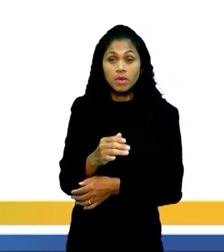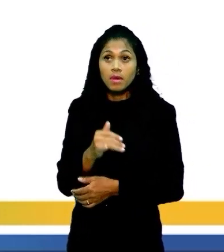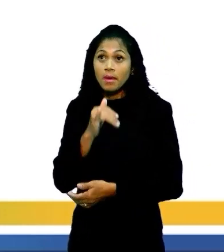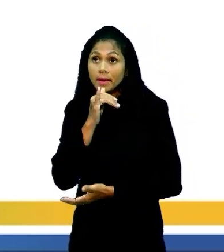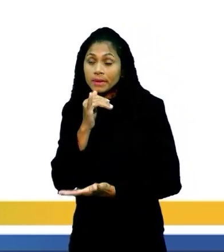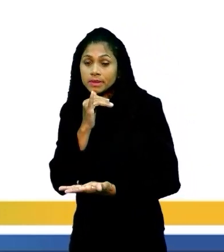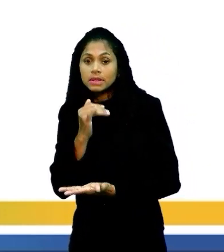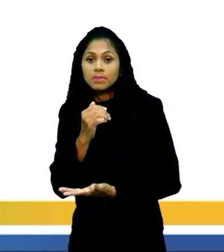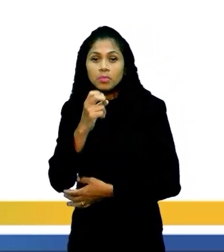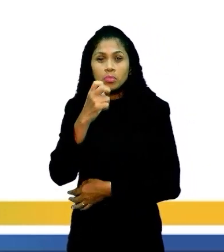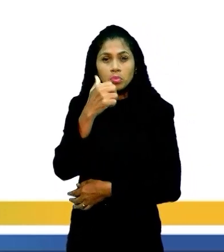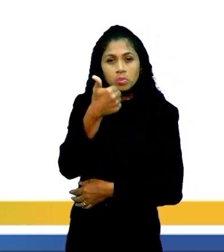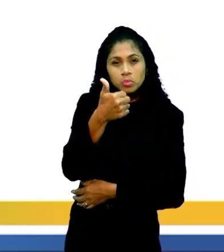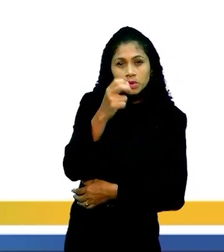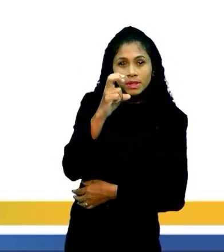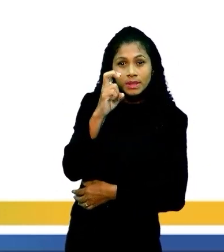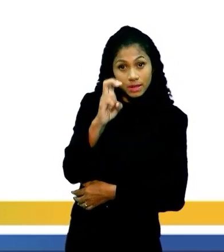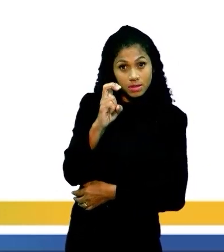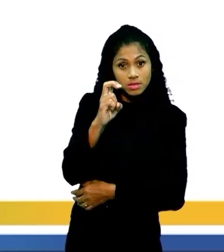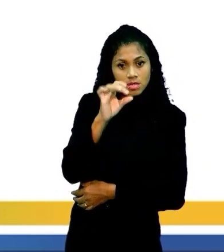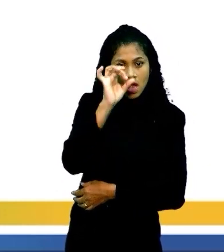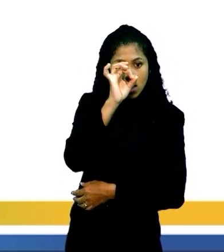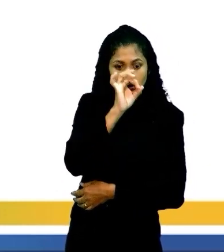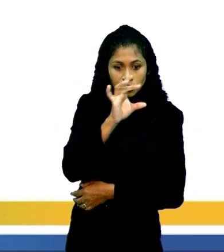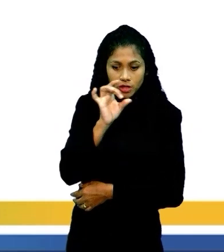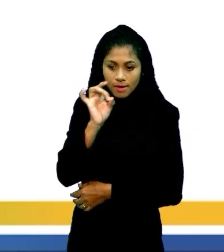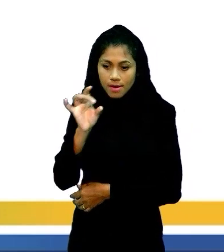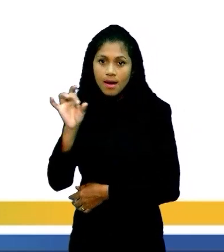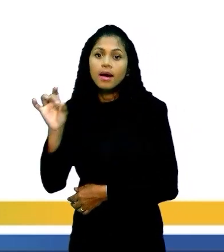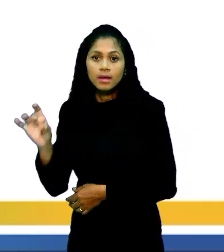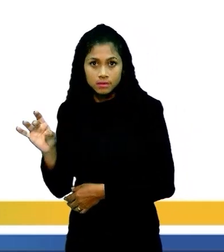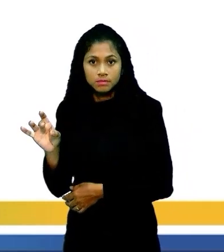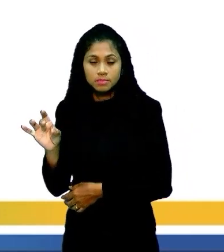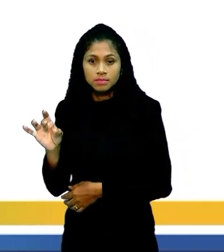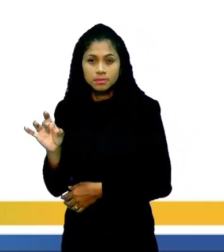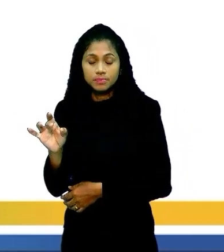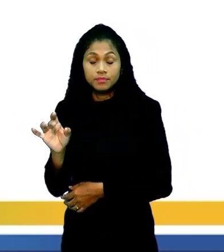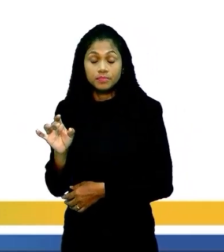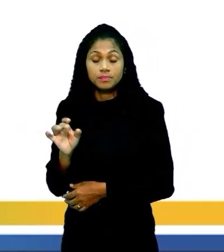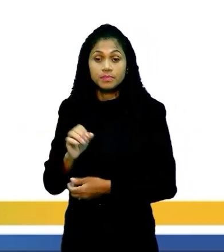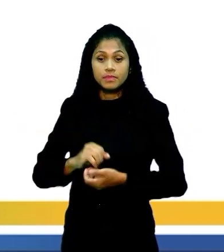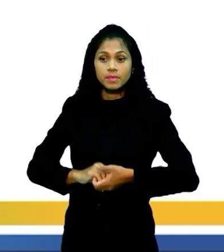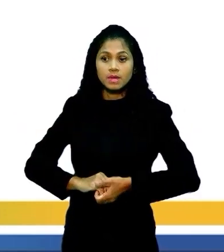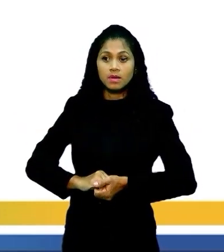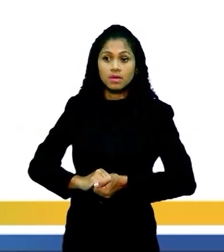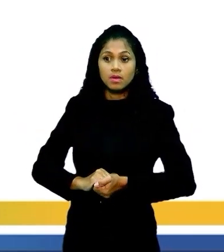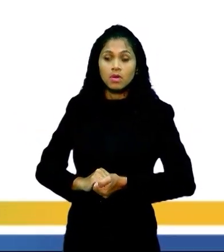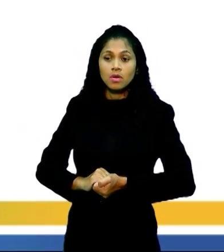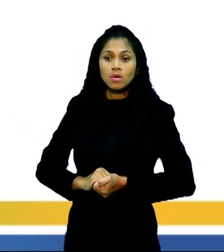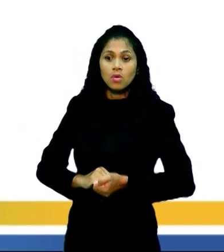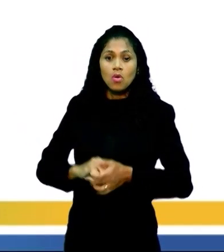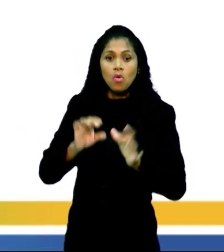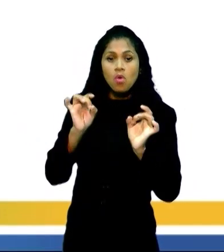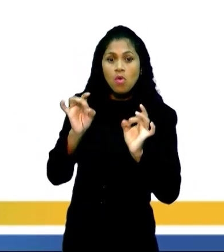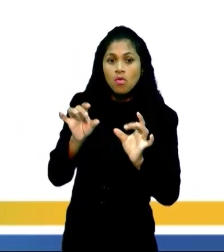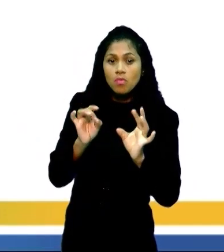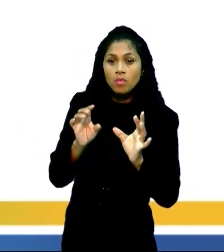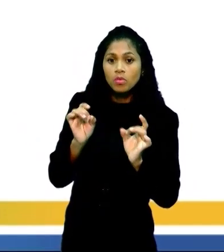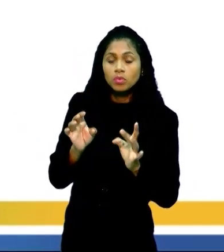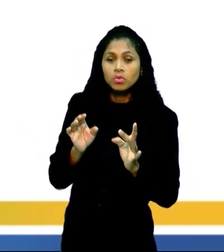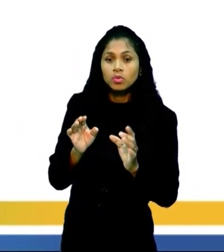Sabendo que o comerciante sempre prepara um número inteiro de receita, qual é o número mínimo